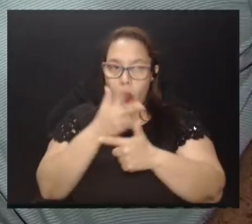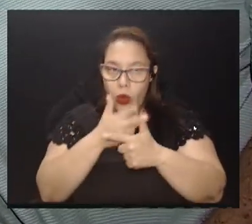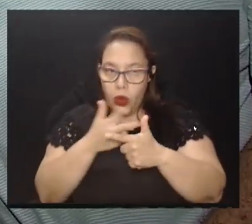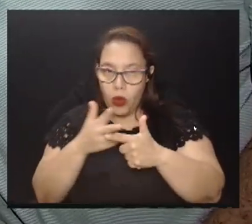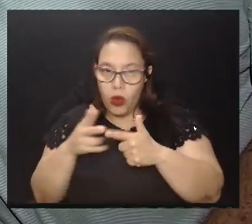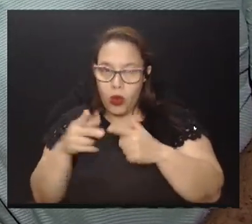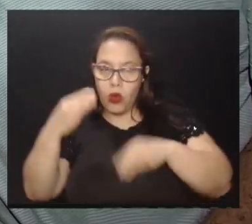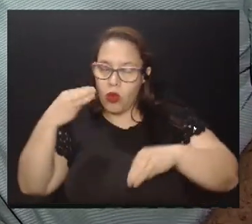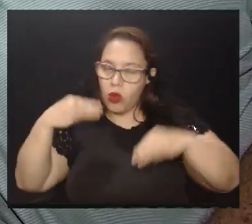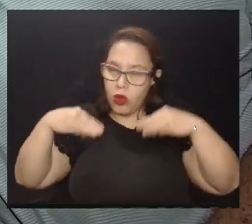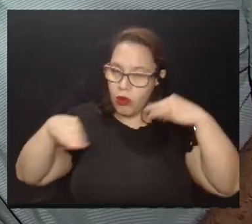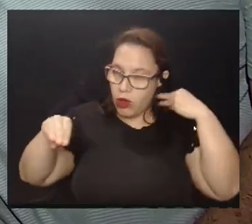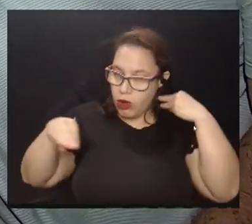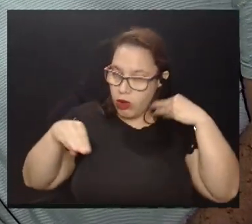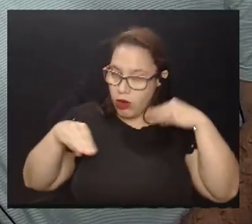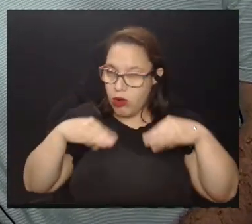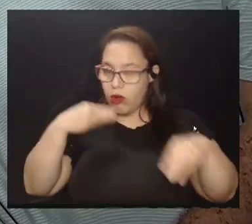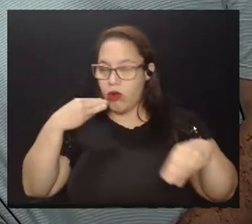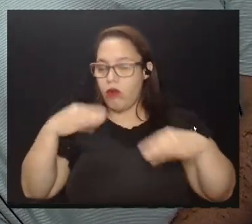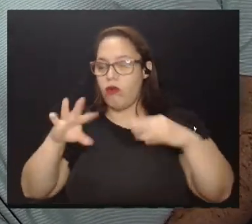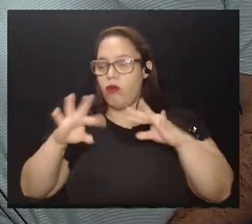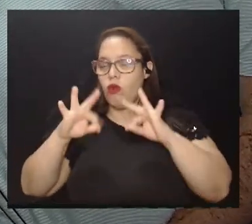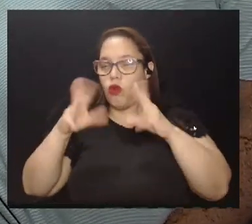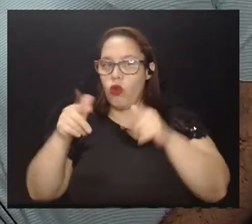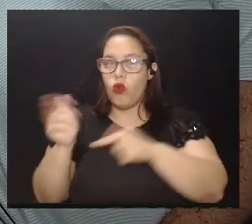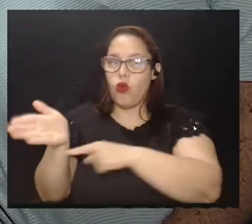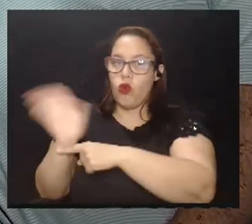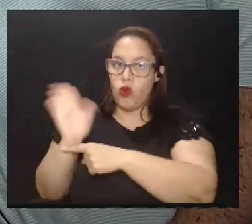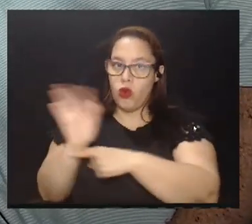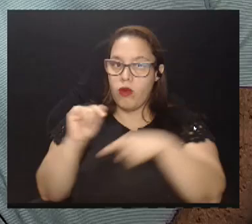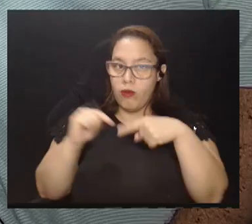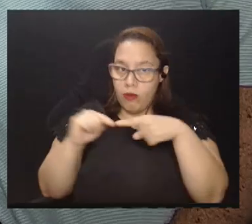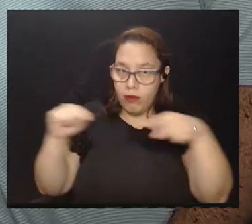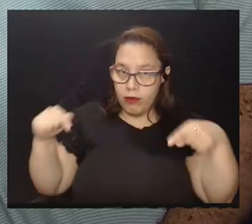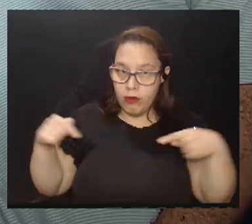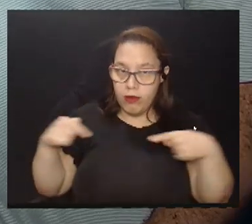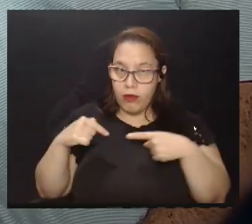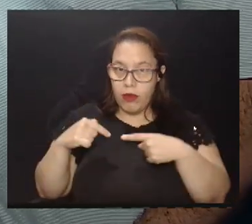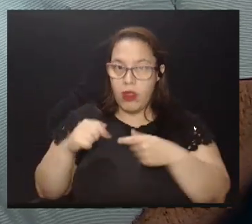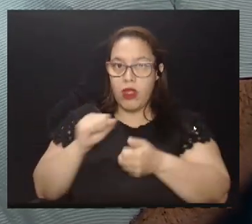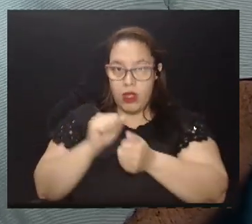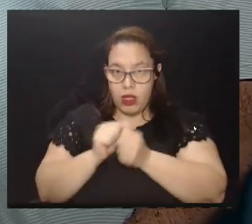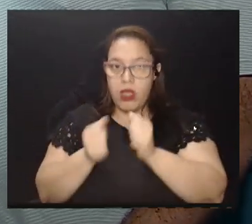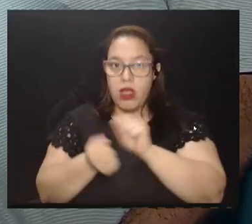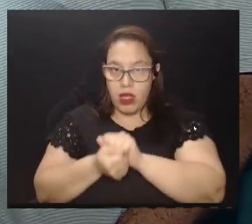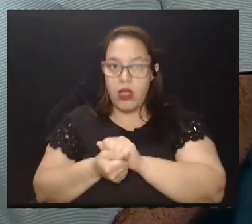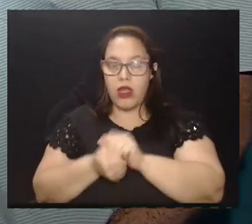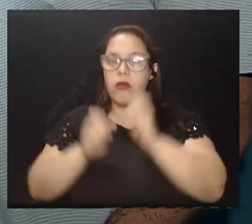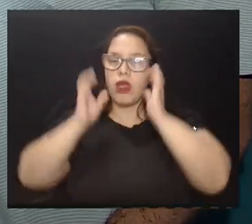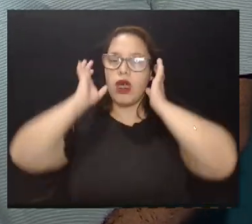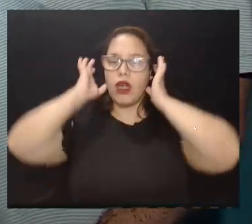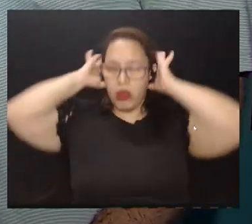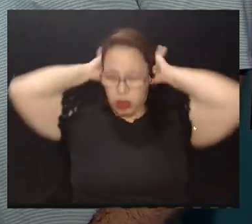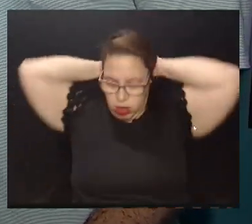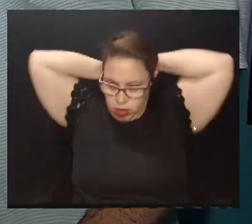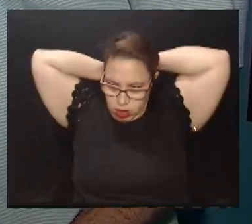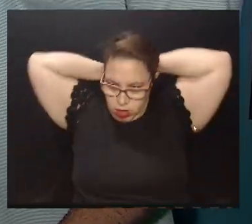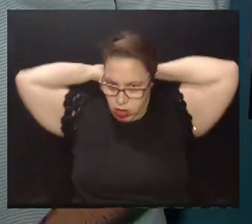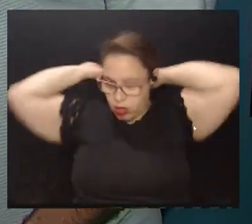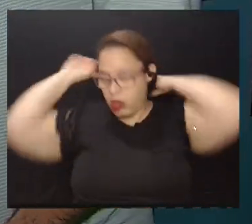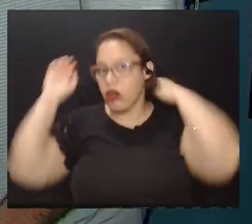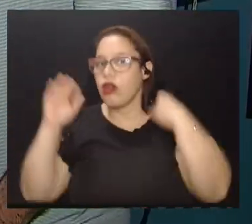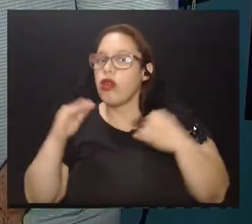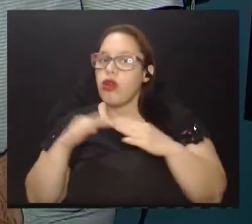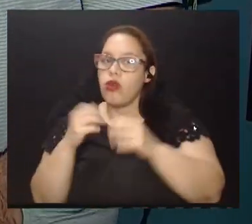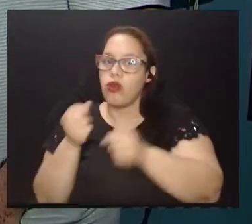paisagem sonora. Então aqui é uma sala, adaptada, né? Essa casa não foi construída como uma produtora de